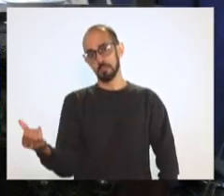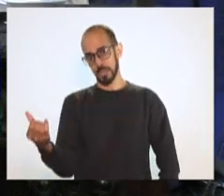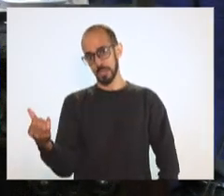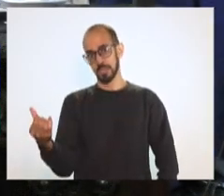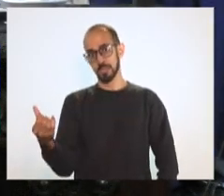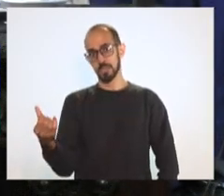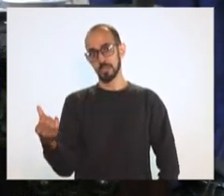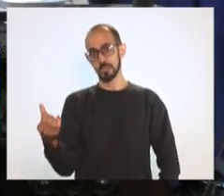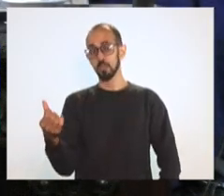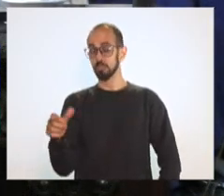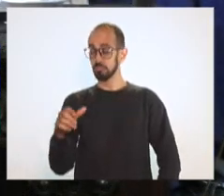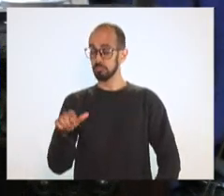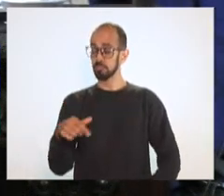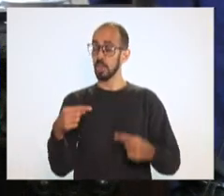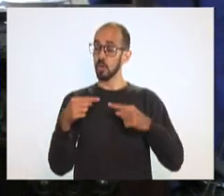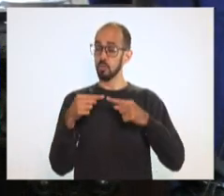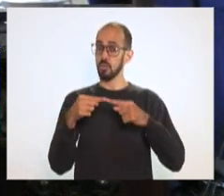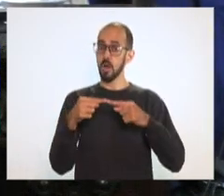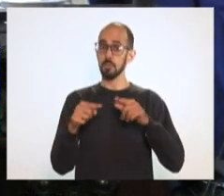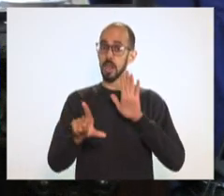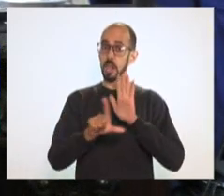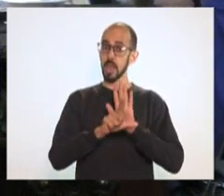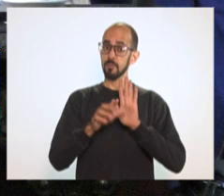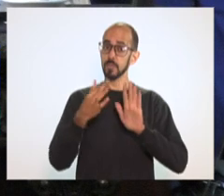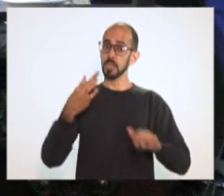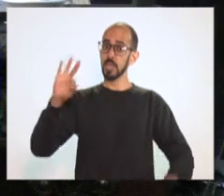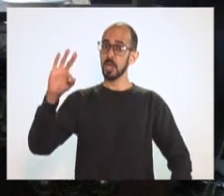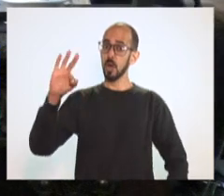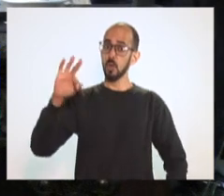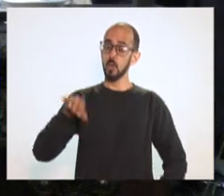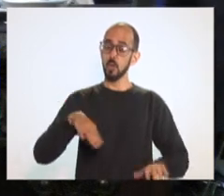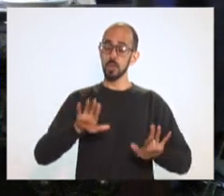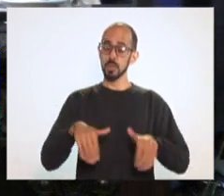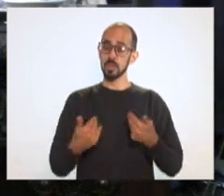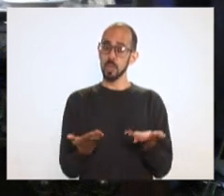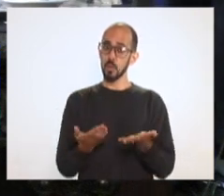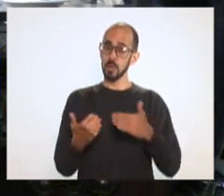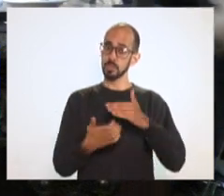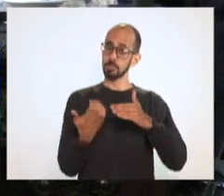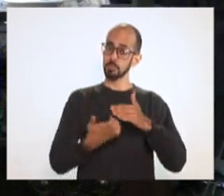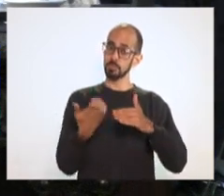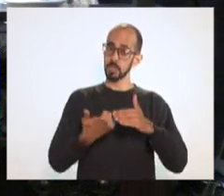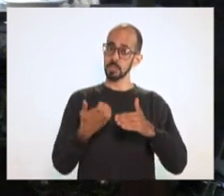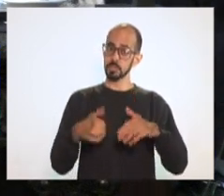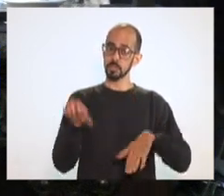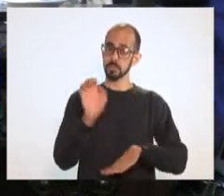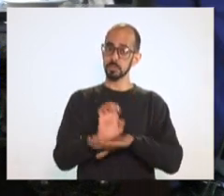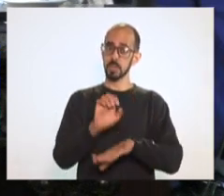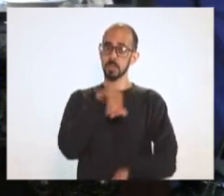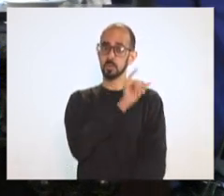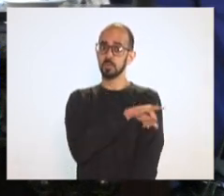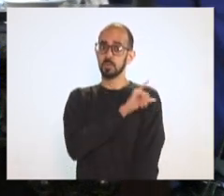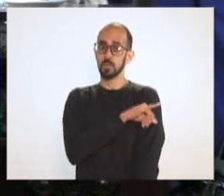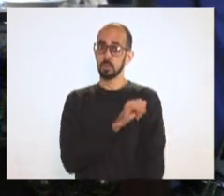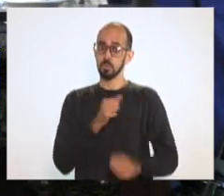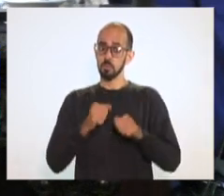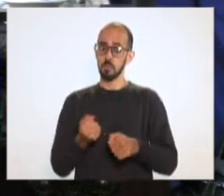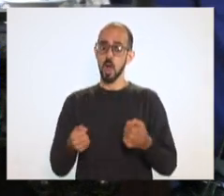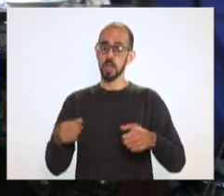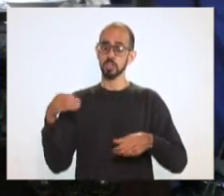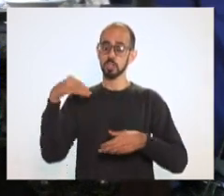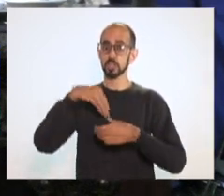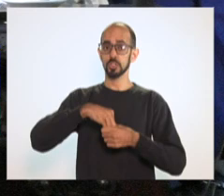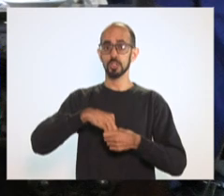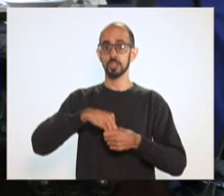Só que com isso a gente está incentivando que as empresas, as indústrias, possam vir para o estado do Rio de Janeiro e montar fábricas